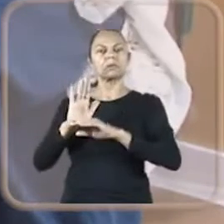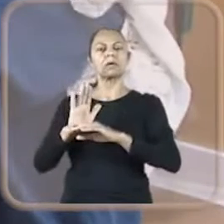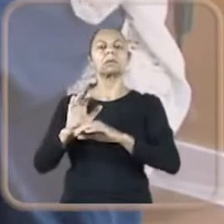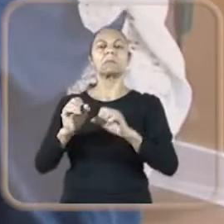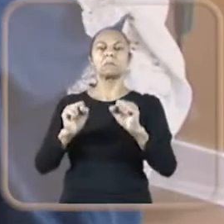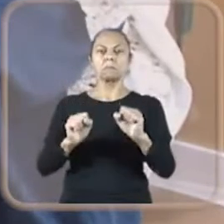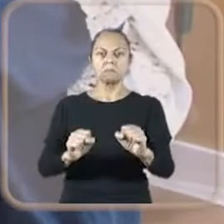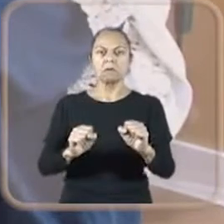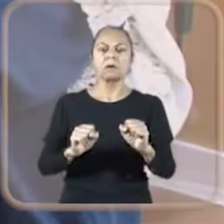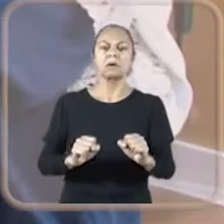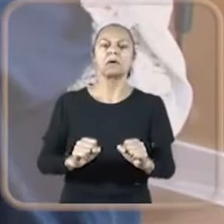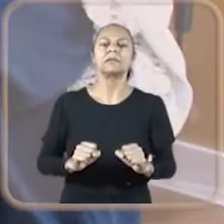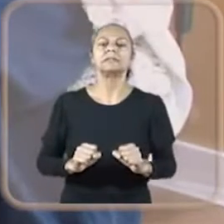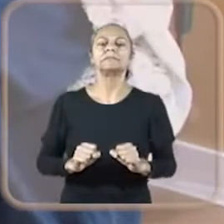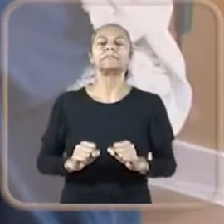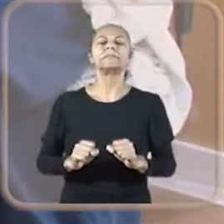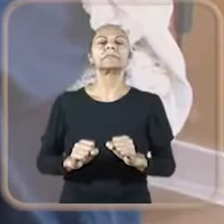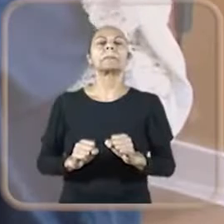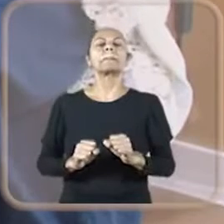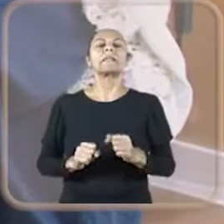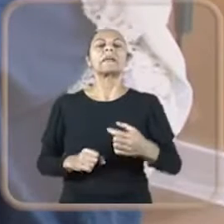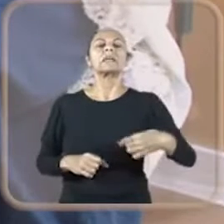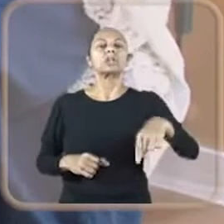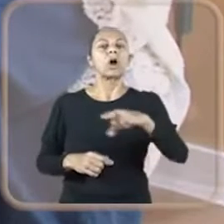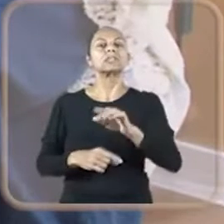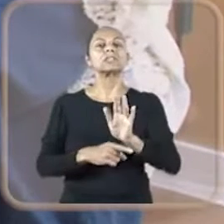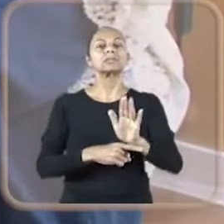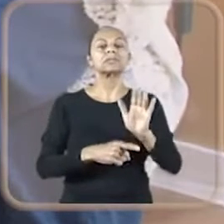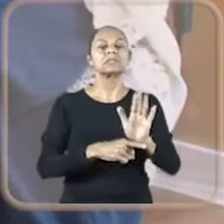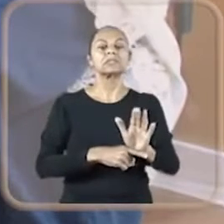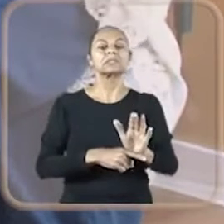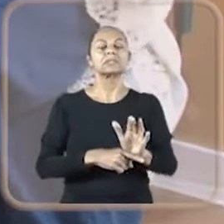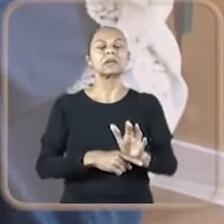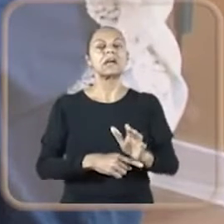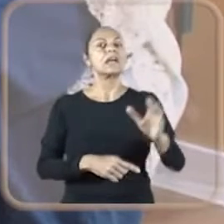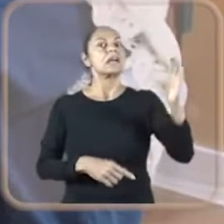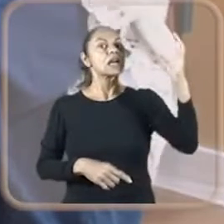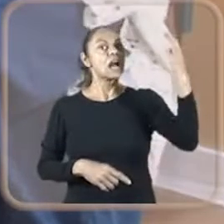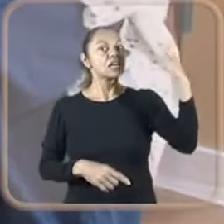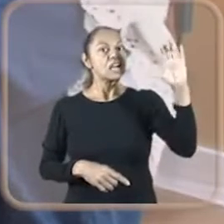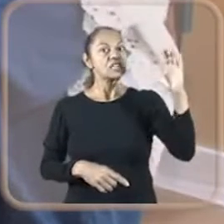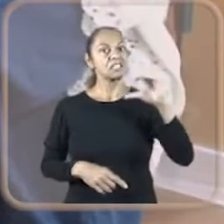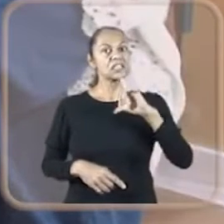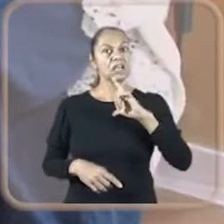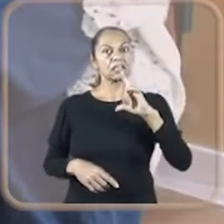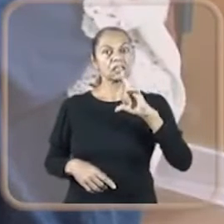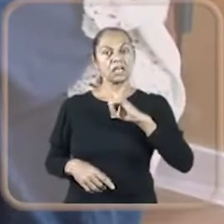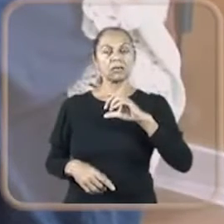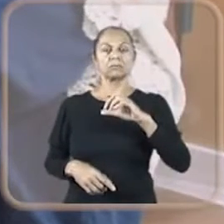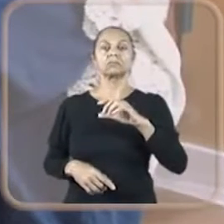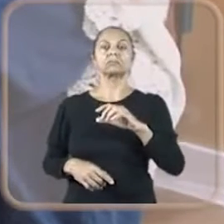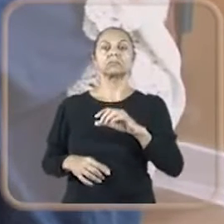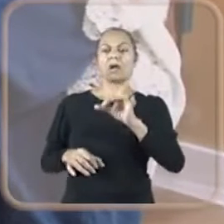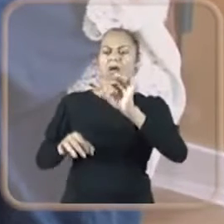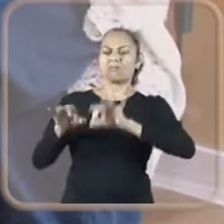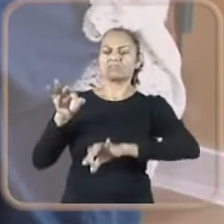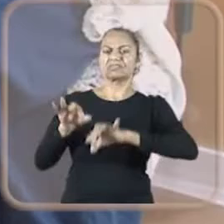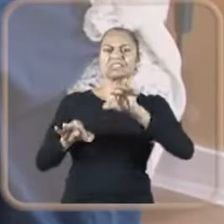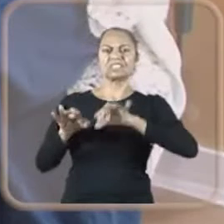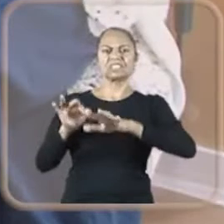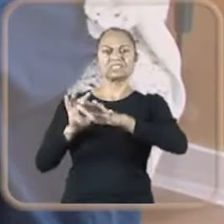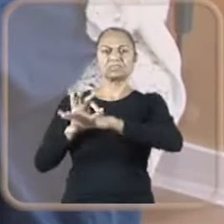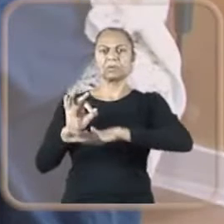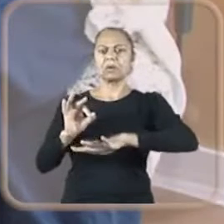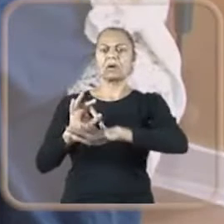Reconstruir o Viver, com quem vocês assinaram o acordo, a gente continua auxiliando. Cariacica tem um Sejusc muito atuante, não só em mediação,